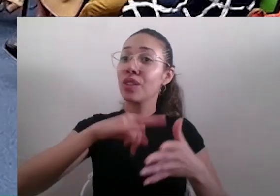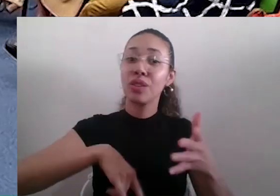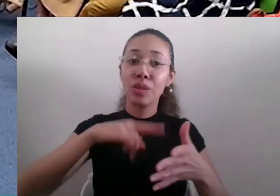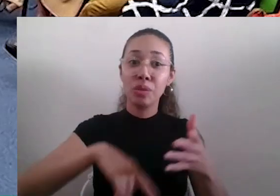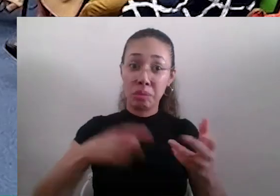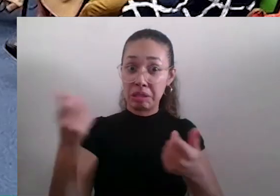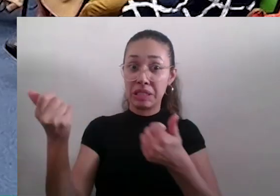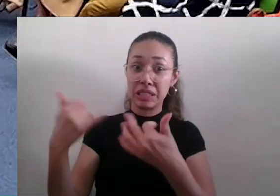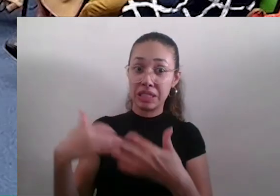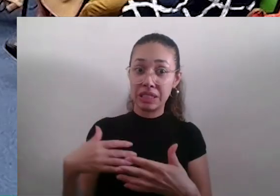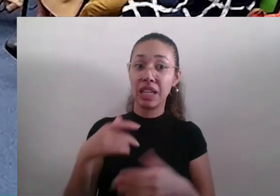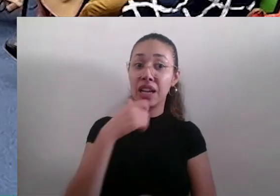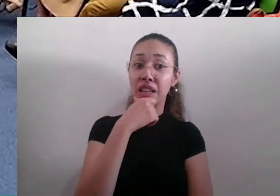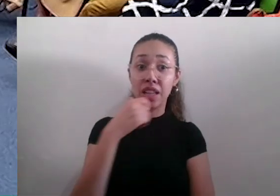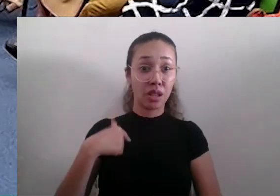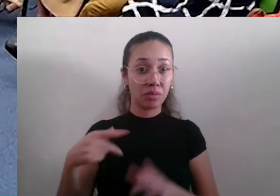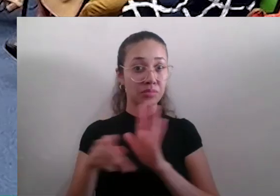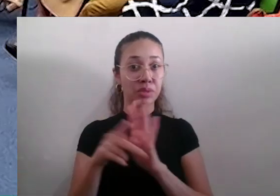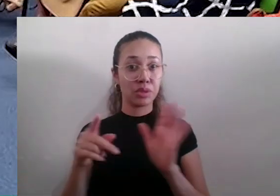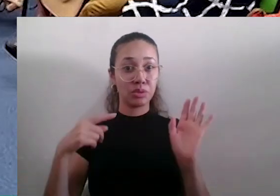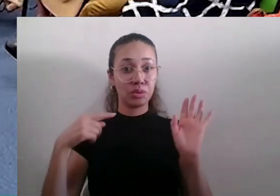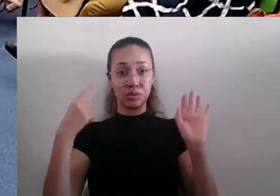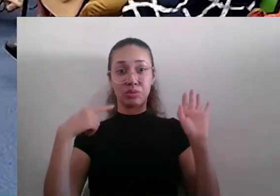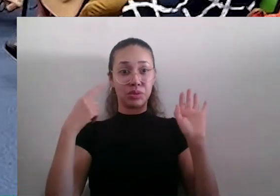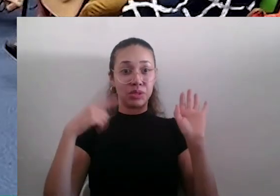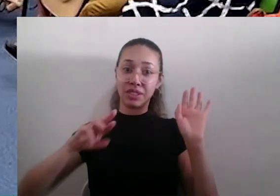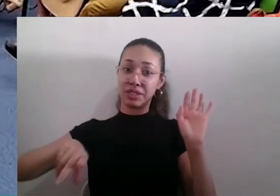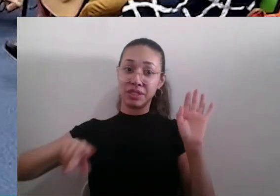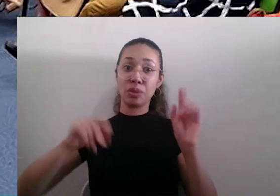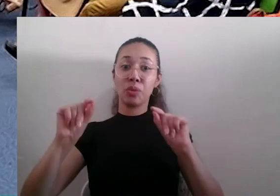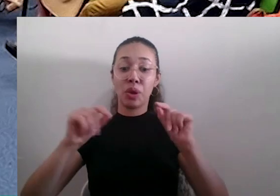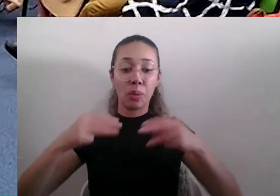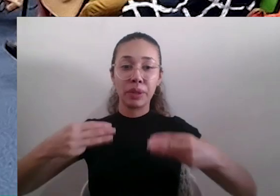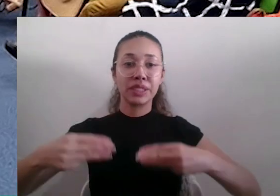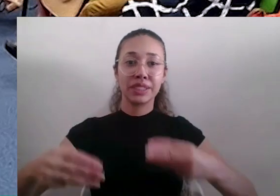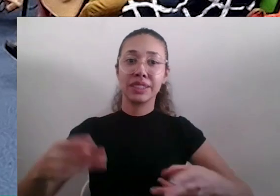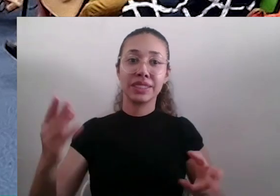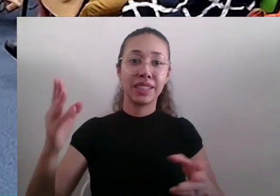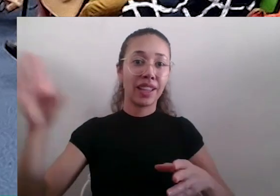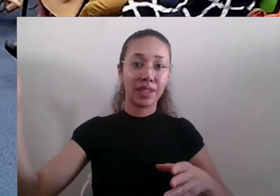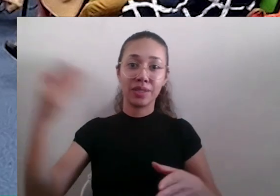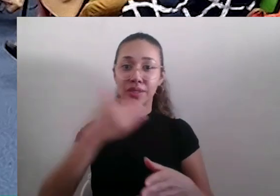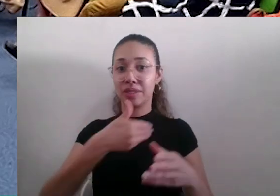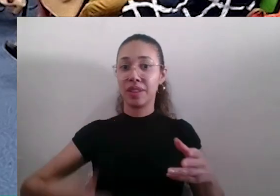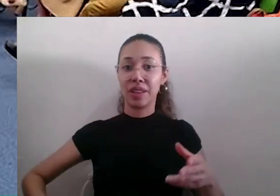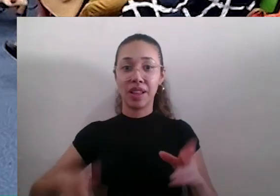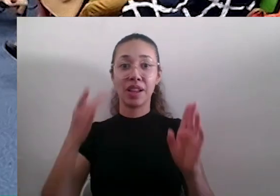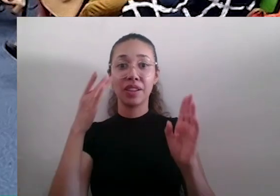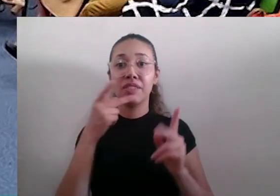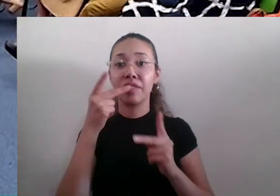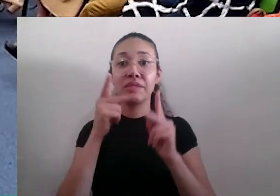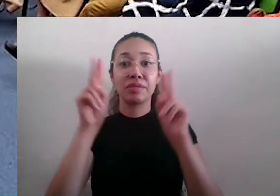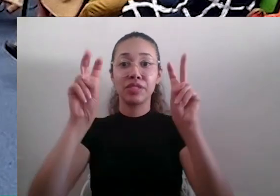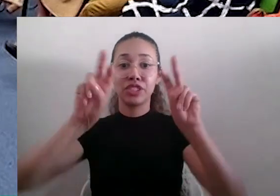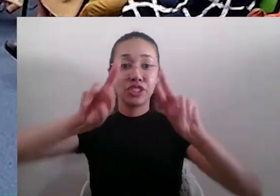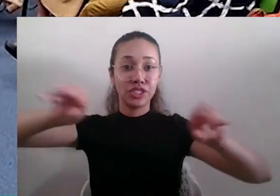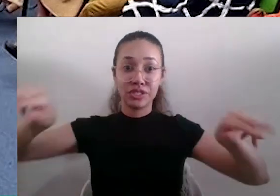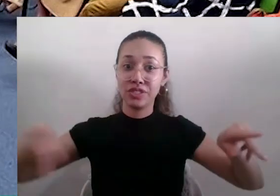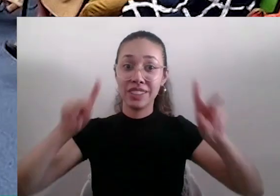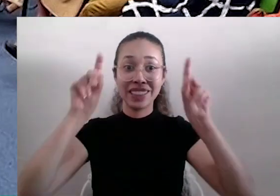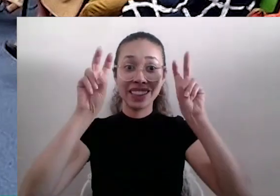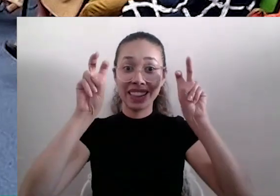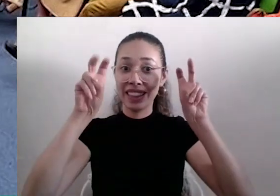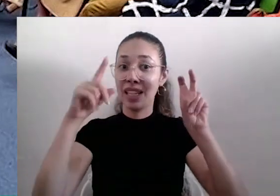eu sou do direito não sei os documentos o ministério público e tem um procurador que que fala é difícil demais